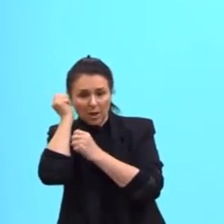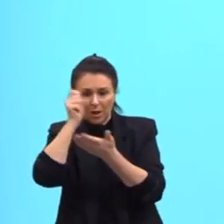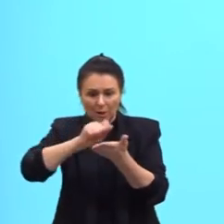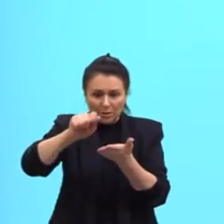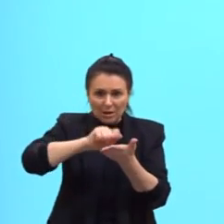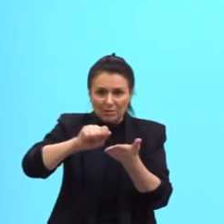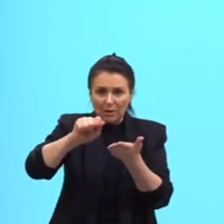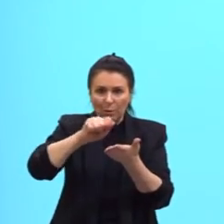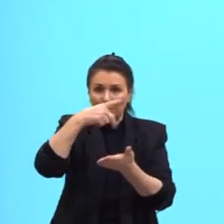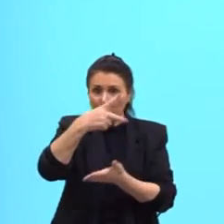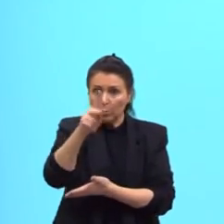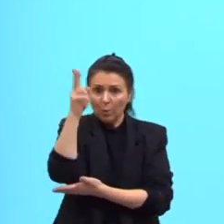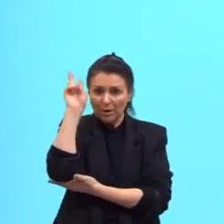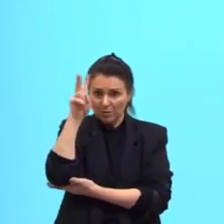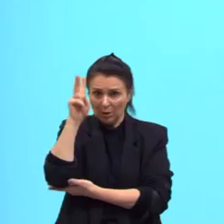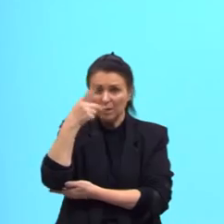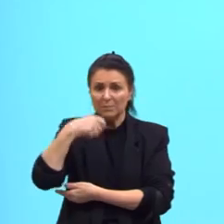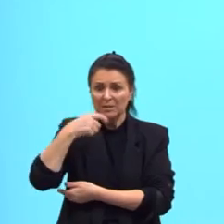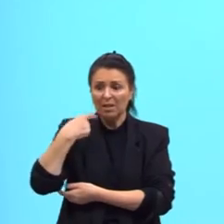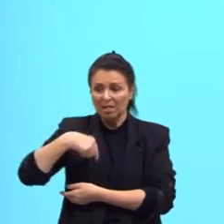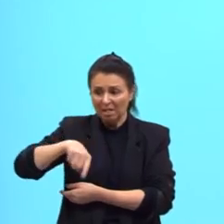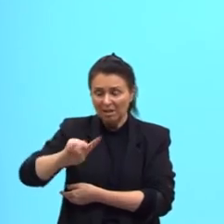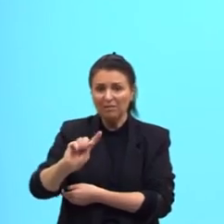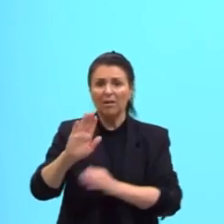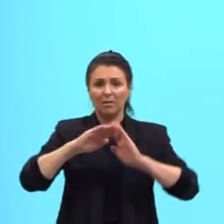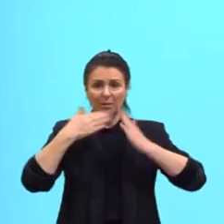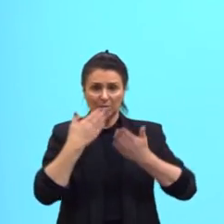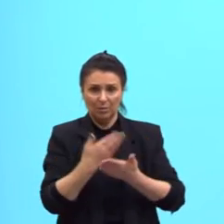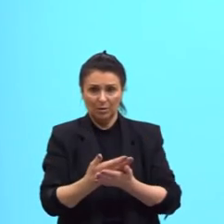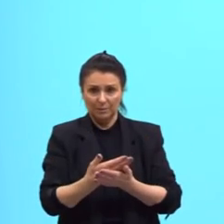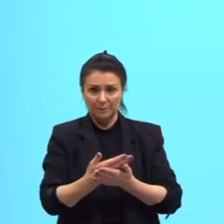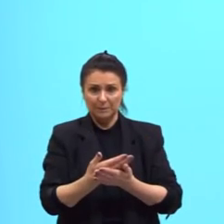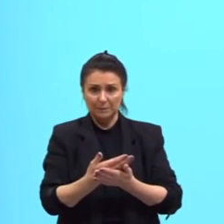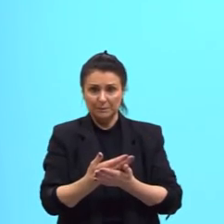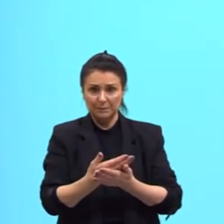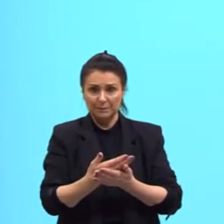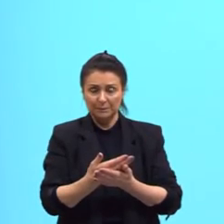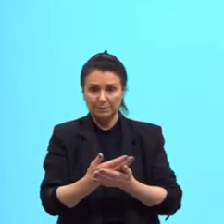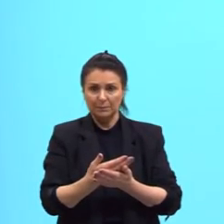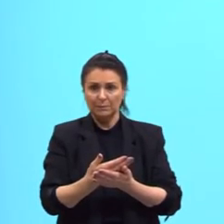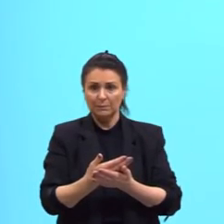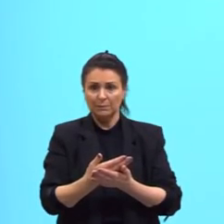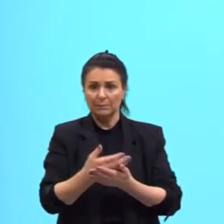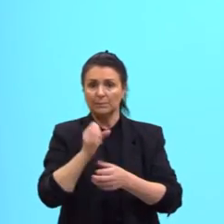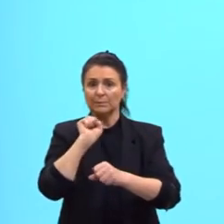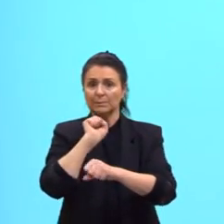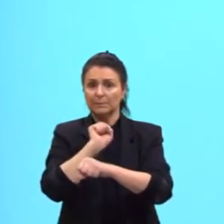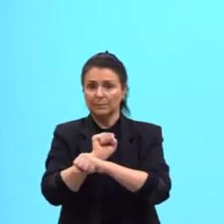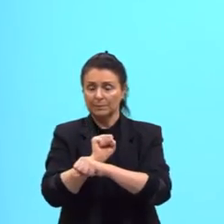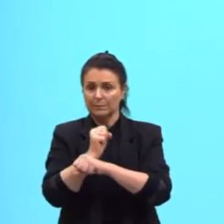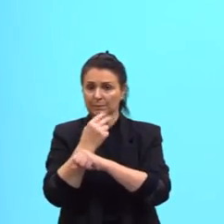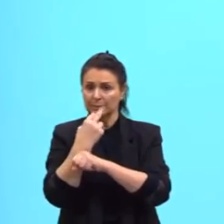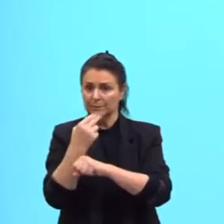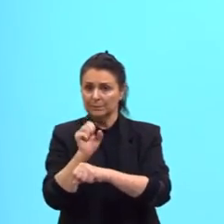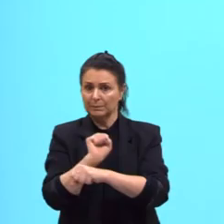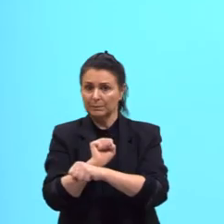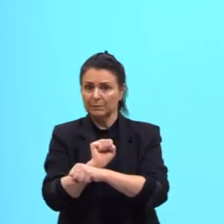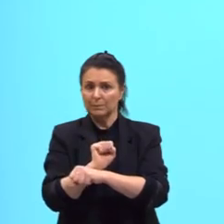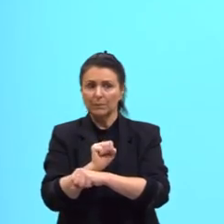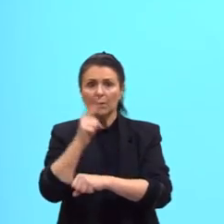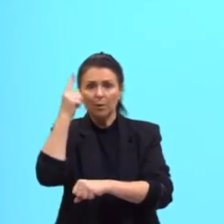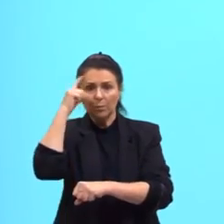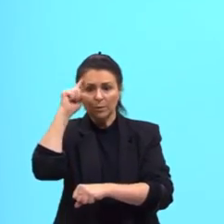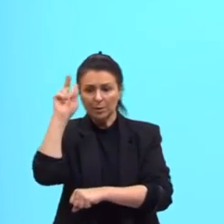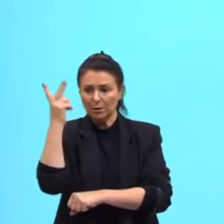escreveu a sua história para escola Essa é o Calvin falando com outro Calvin né aí Finger Toy Story o azar é de Dani eu